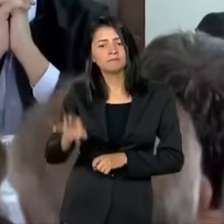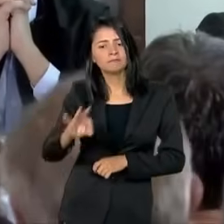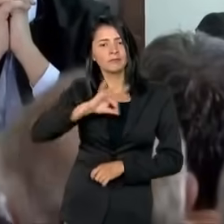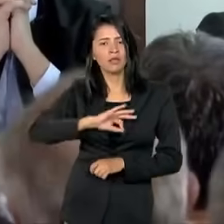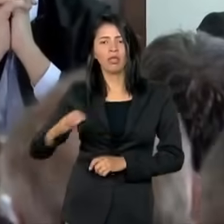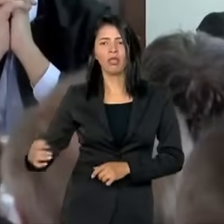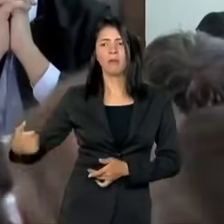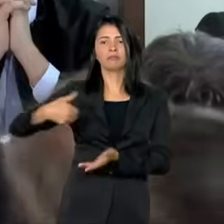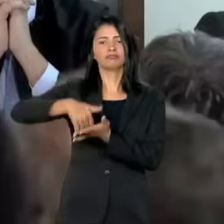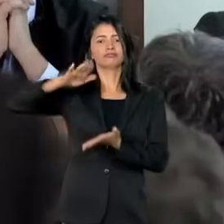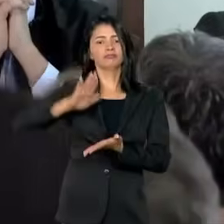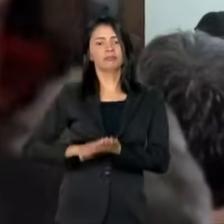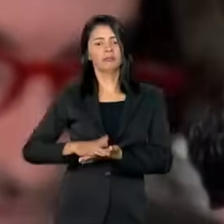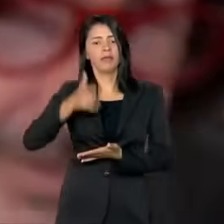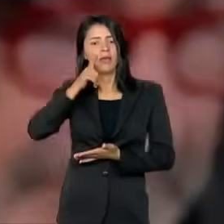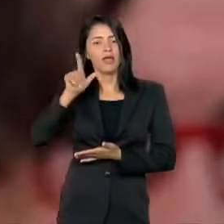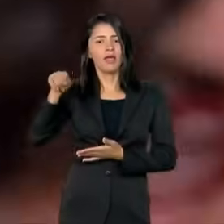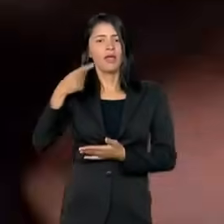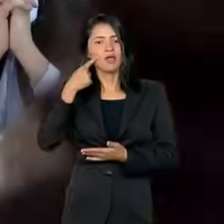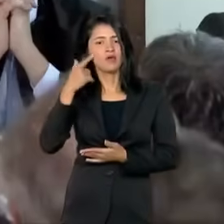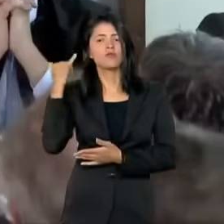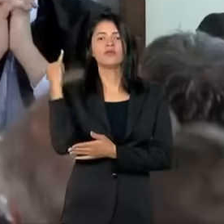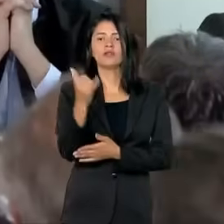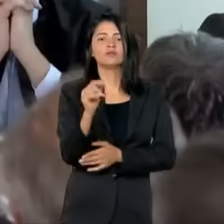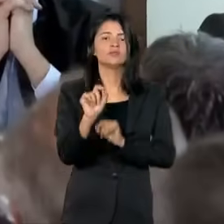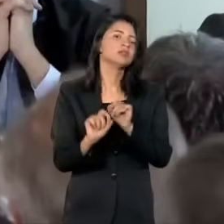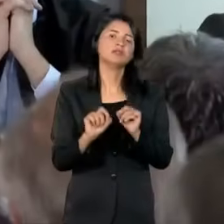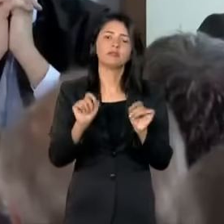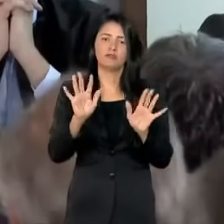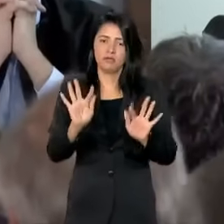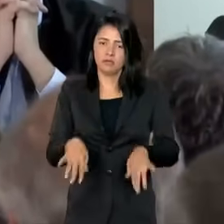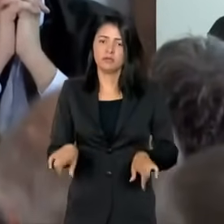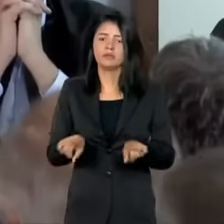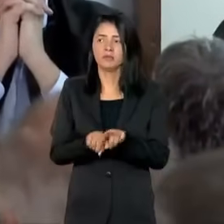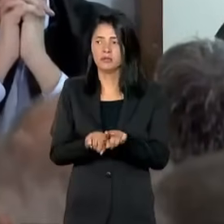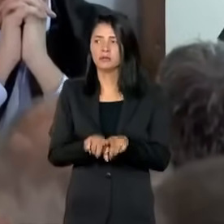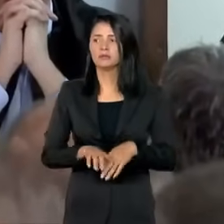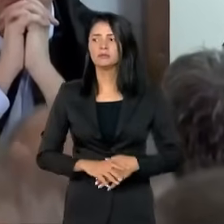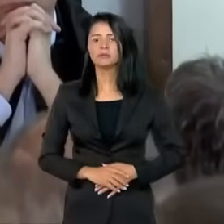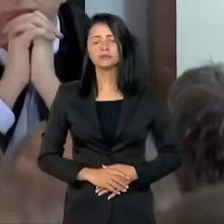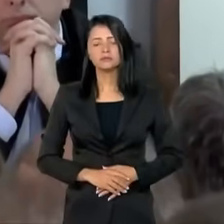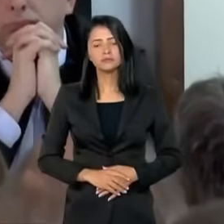salário. Eu queria dizer uma coisa para vocês, para terminar.